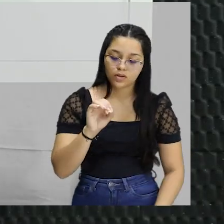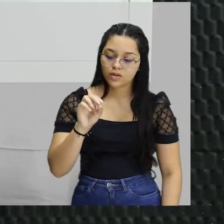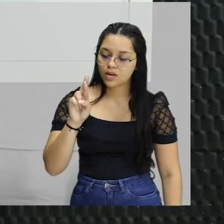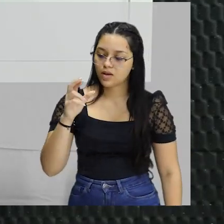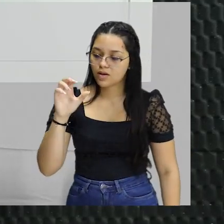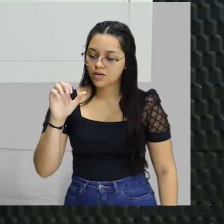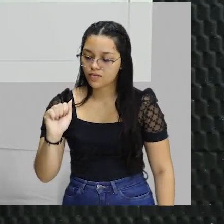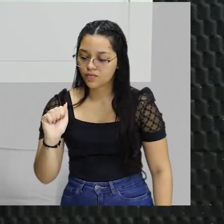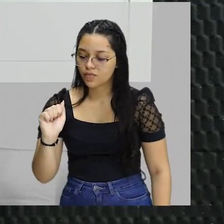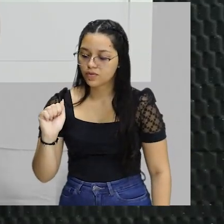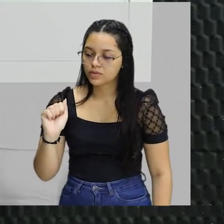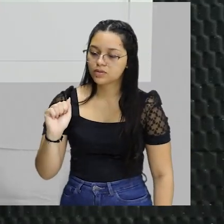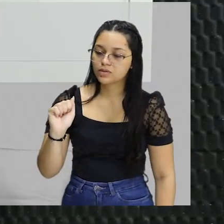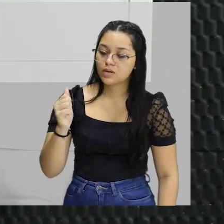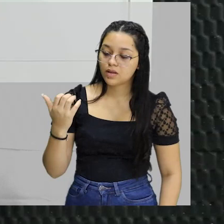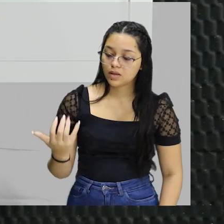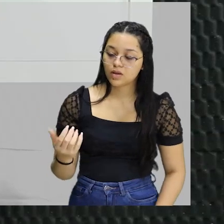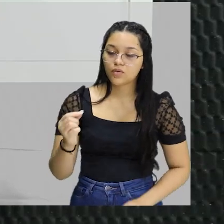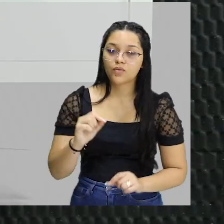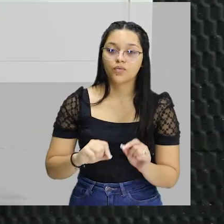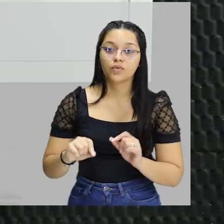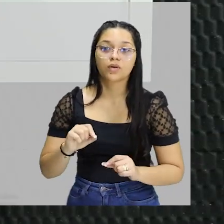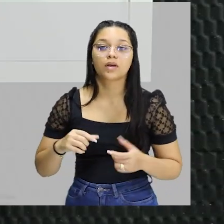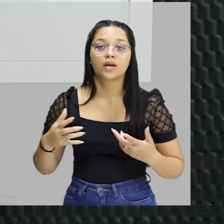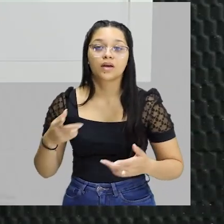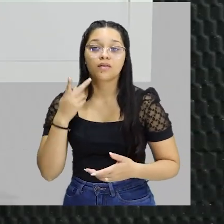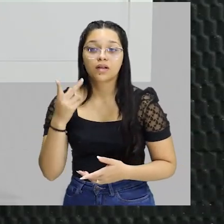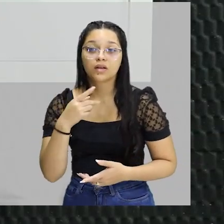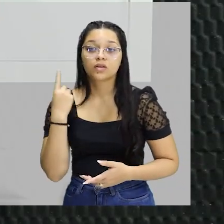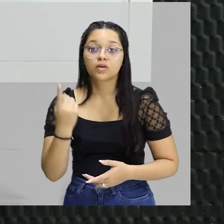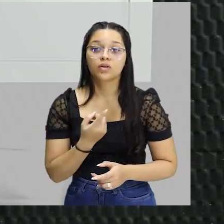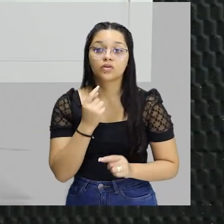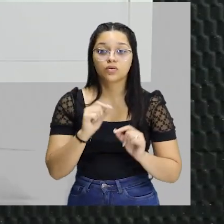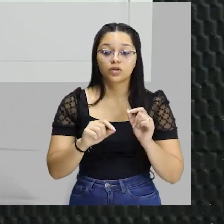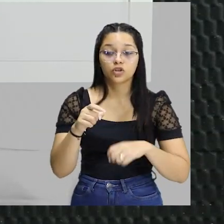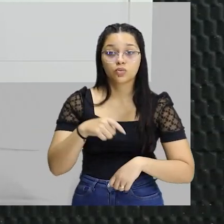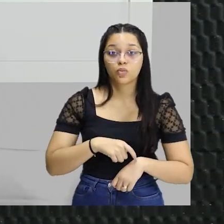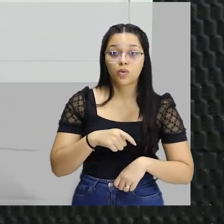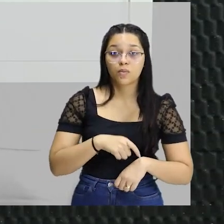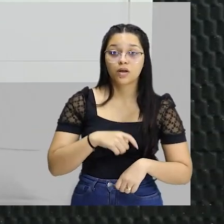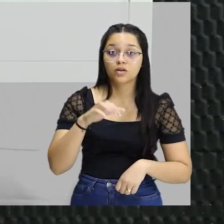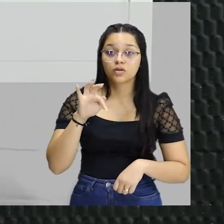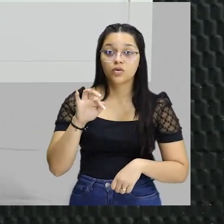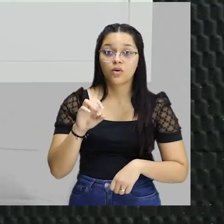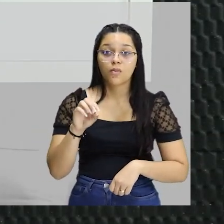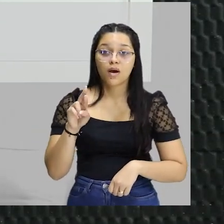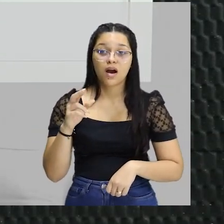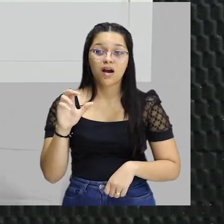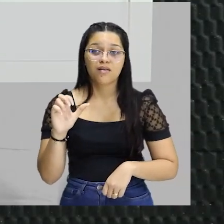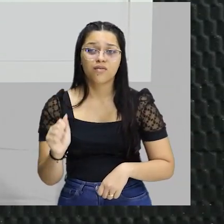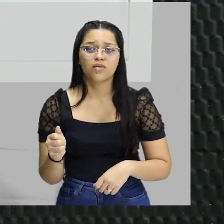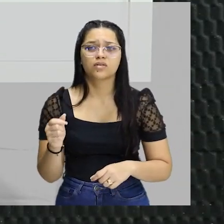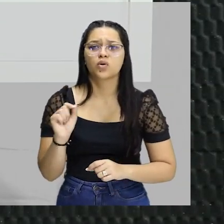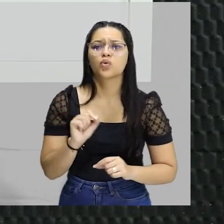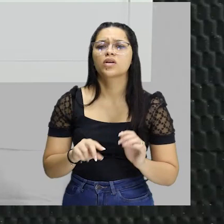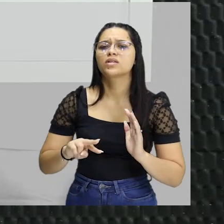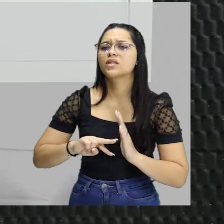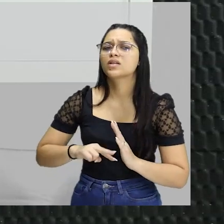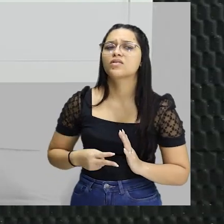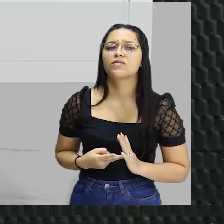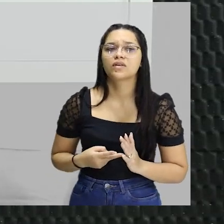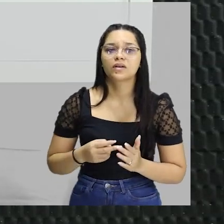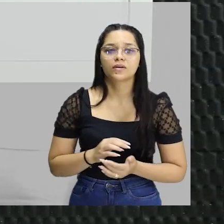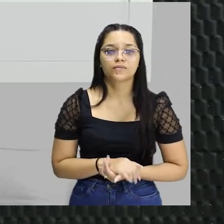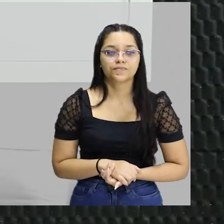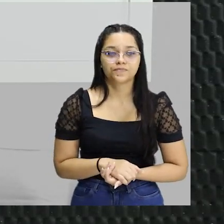certo? Certo? Então, retificando aí, aquilo que nós chamamos de momento de uma força, certo? O que é o momento de uma força?